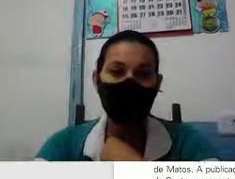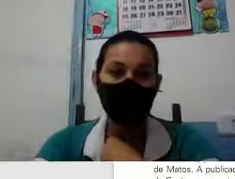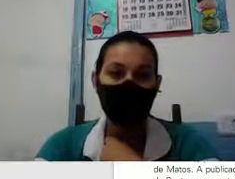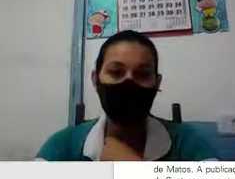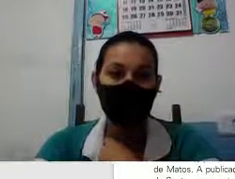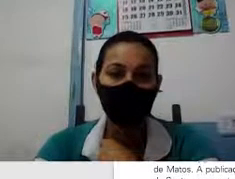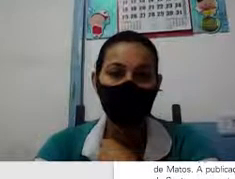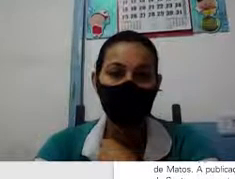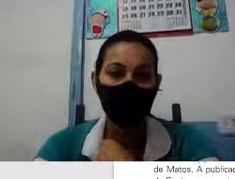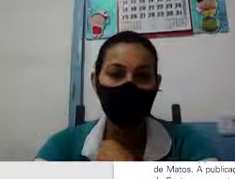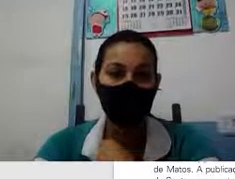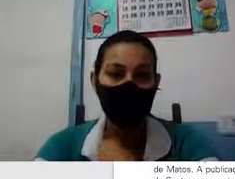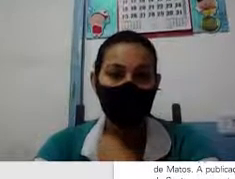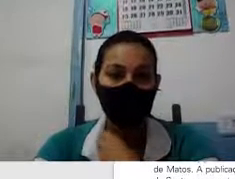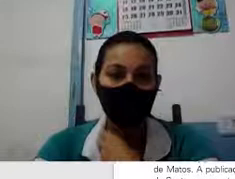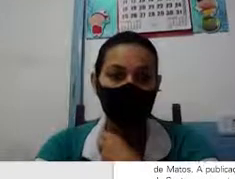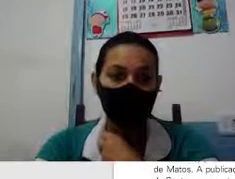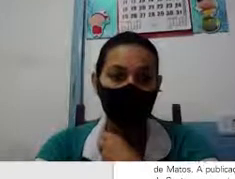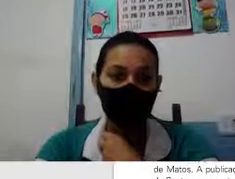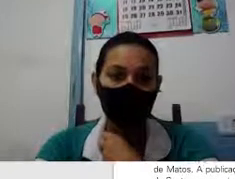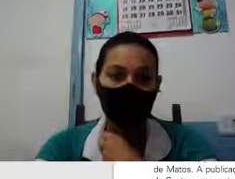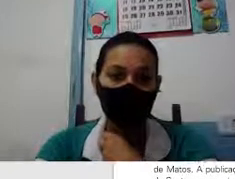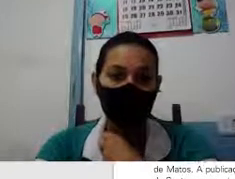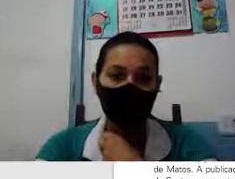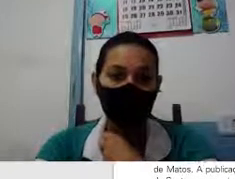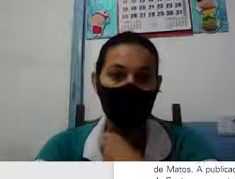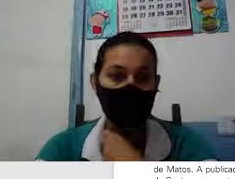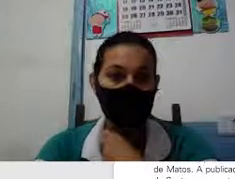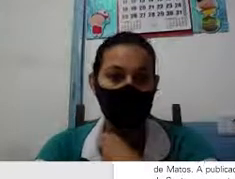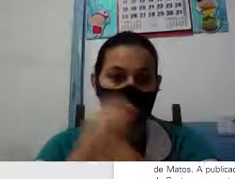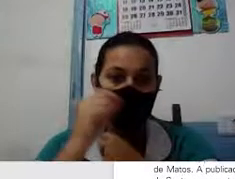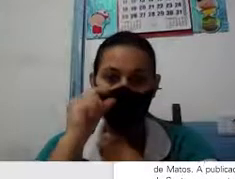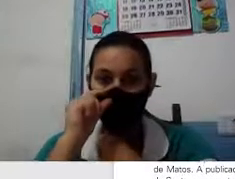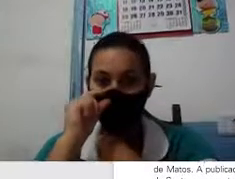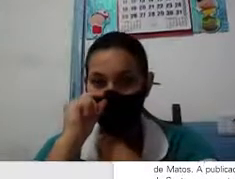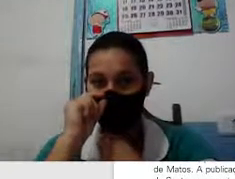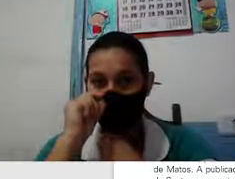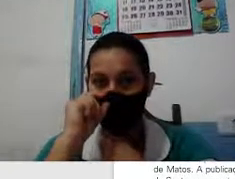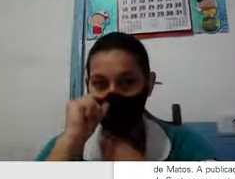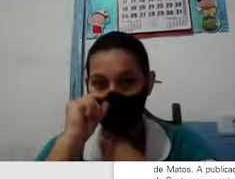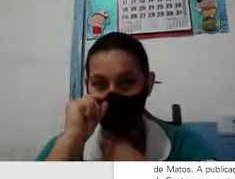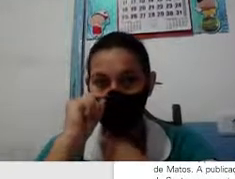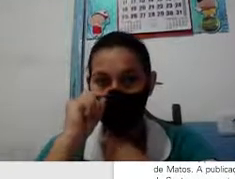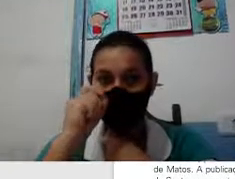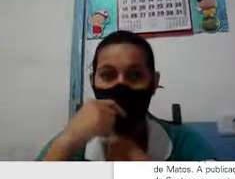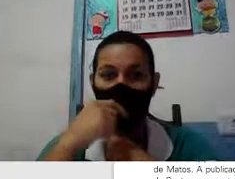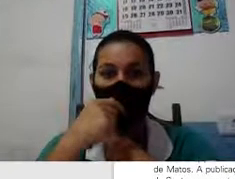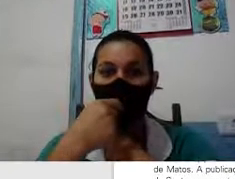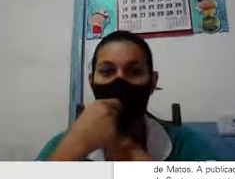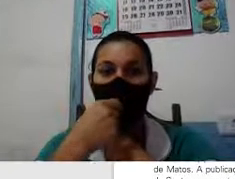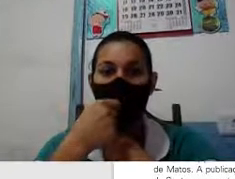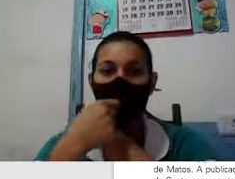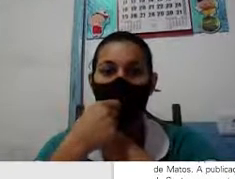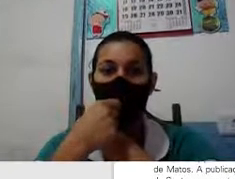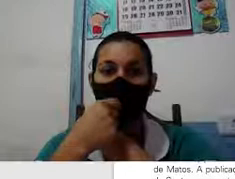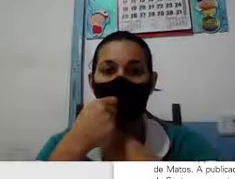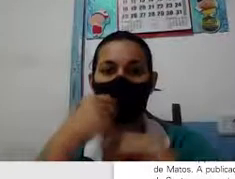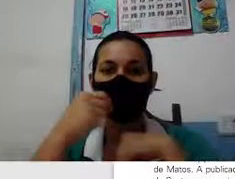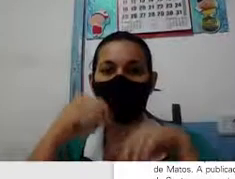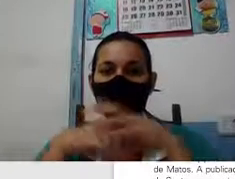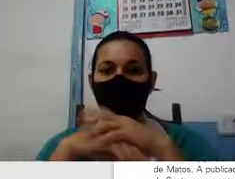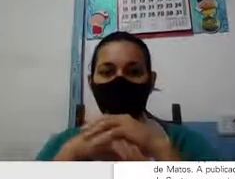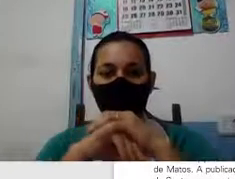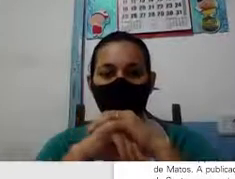Aí nós temos aí alguns autores aí, né? Bento Teixeira, né? Que marcavam um estilo rebuscado.